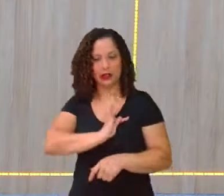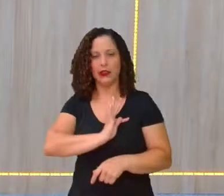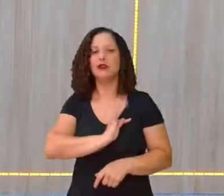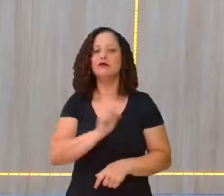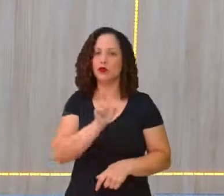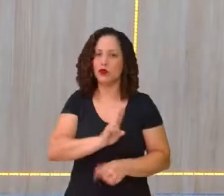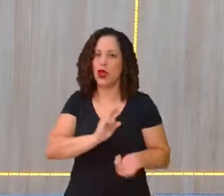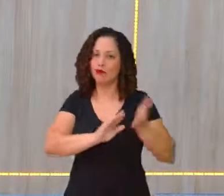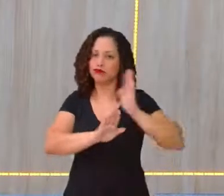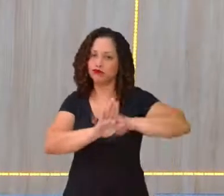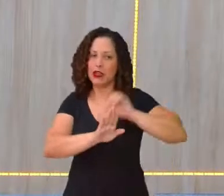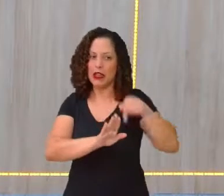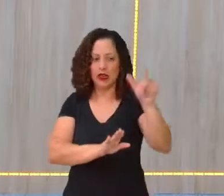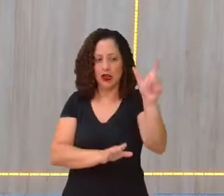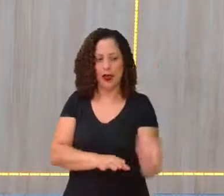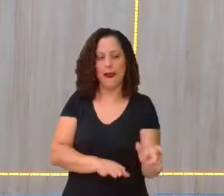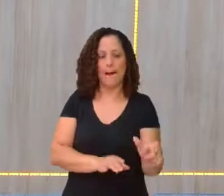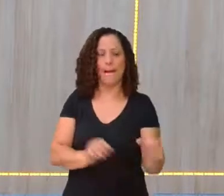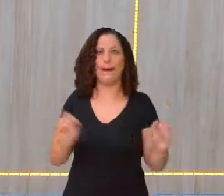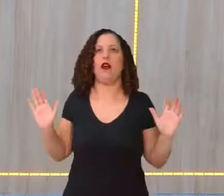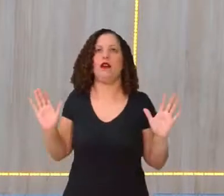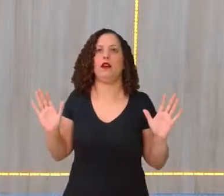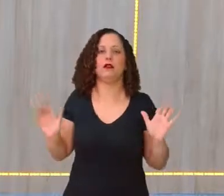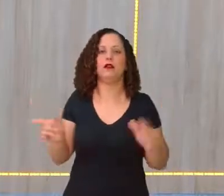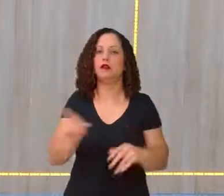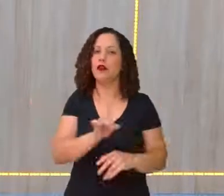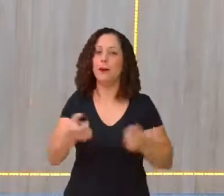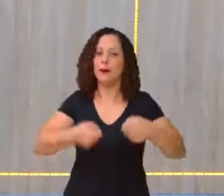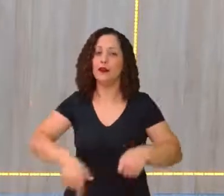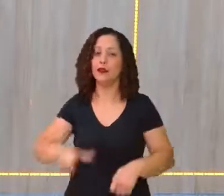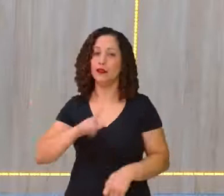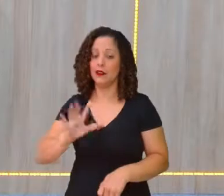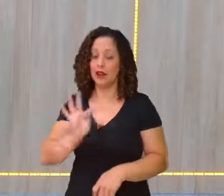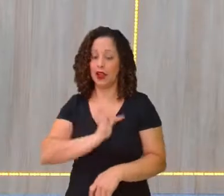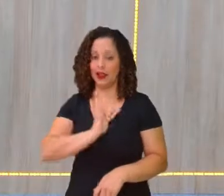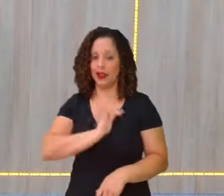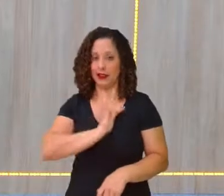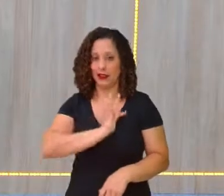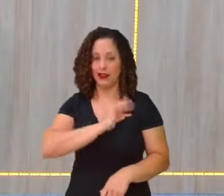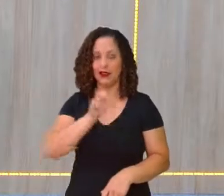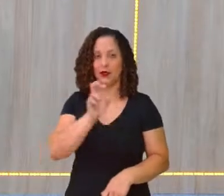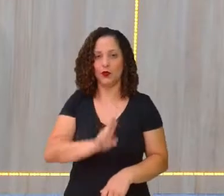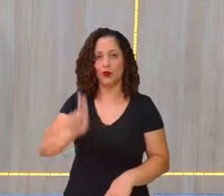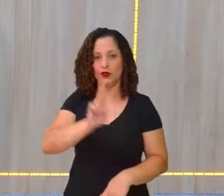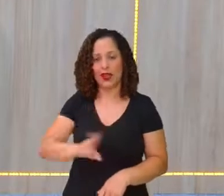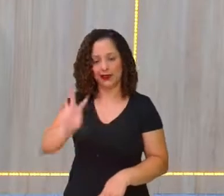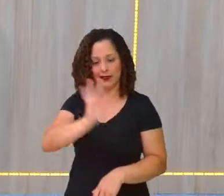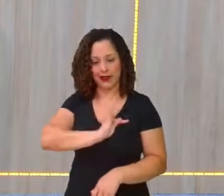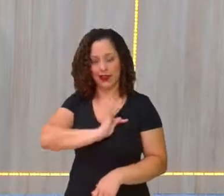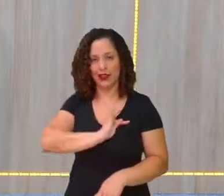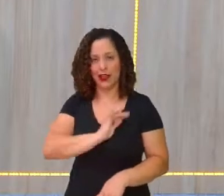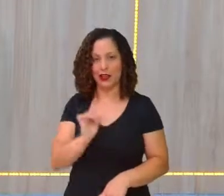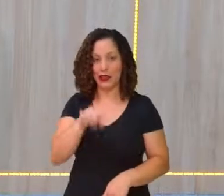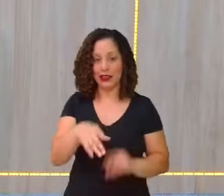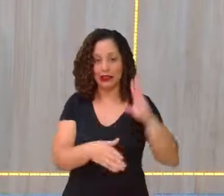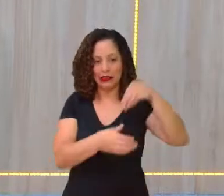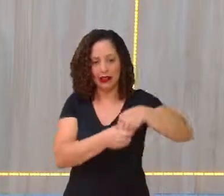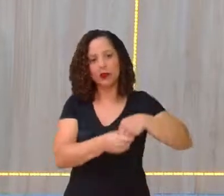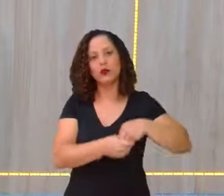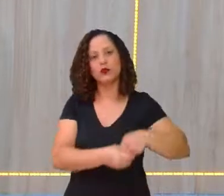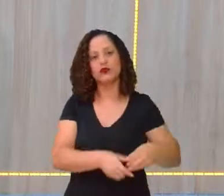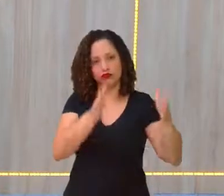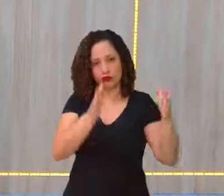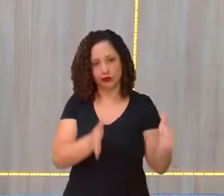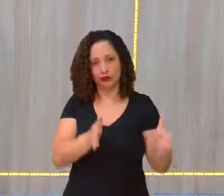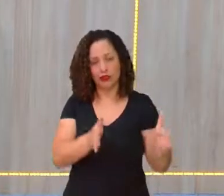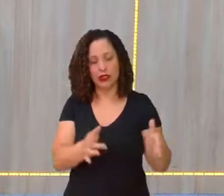também não é só deixar ele parado lá de qualquer jeito, tem que ter uma técnica, você utiliza uma técnica daquela modalidade e deixa o